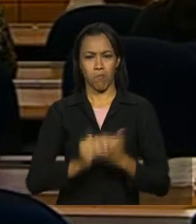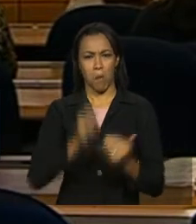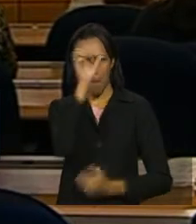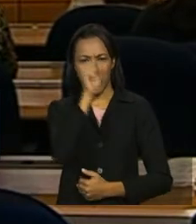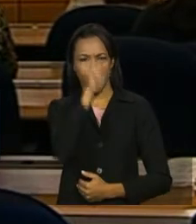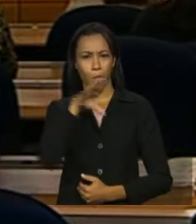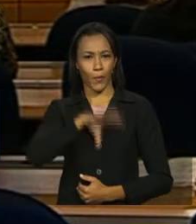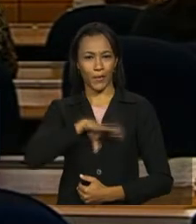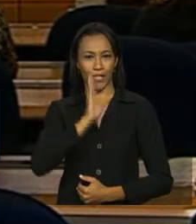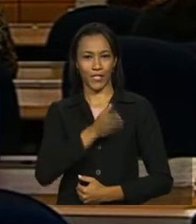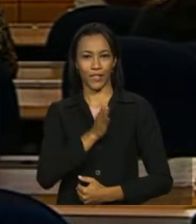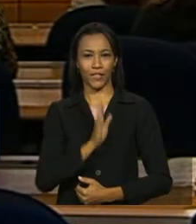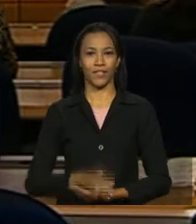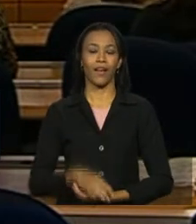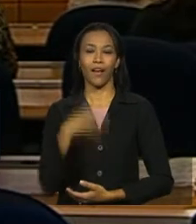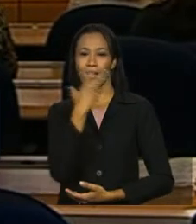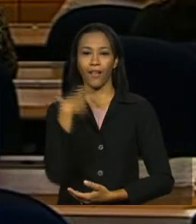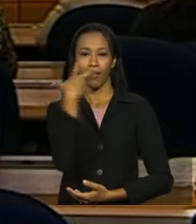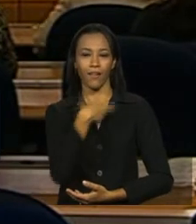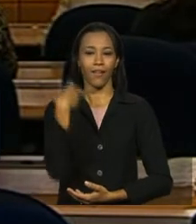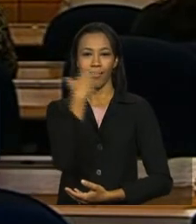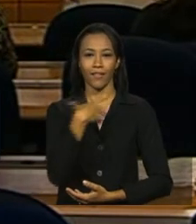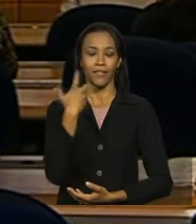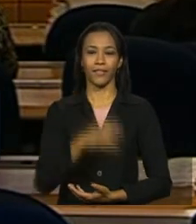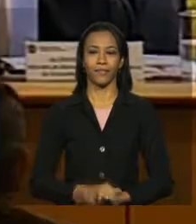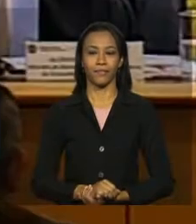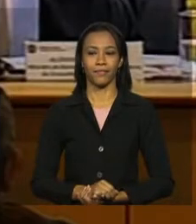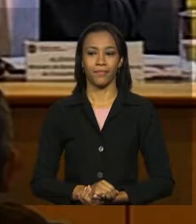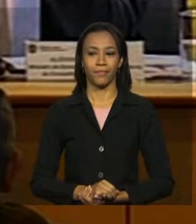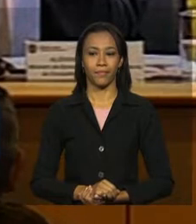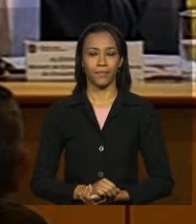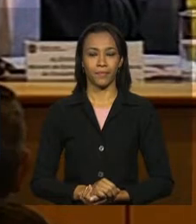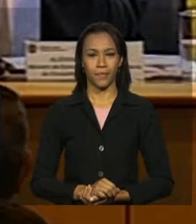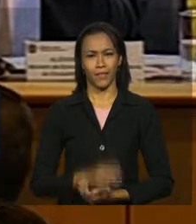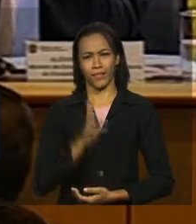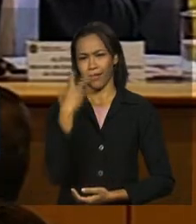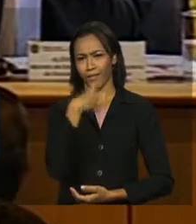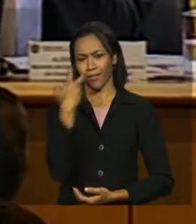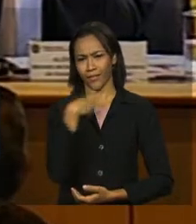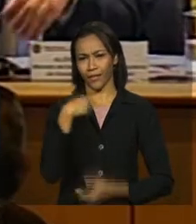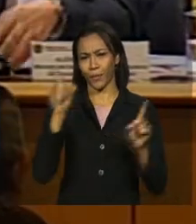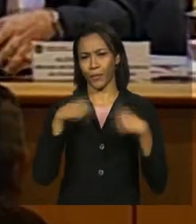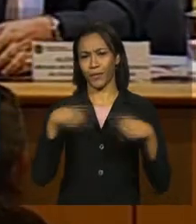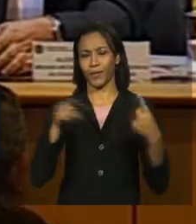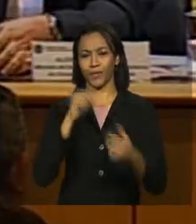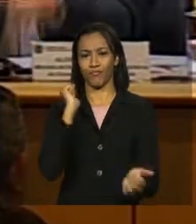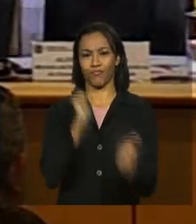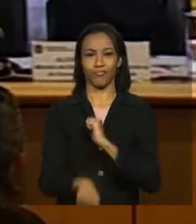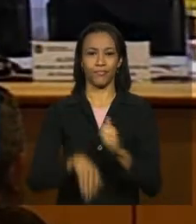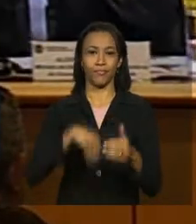mesmo eu já fala Corinthians campeão da Libertadores foi isso é isso já tá cantando a